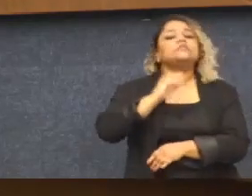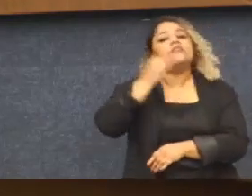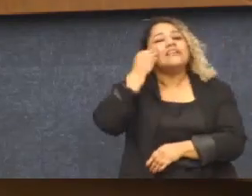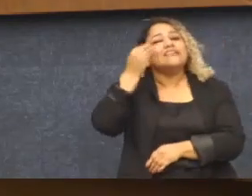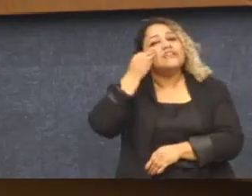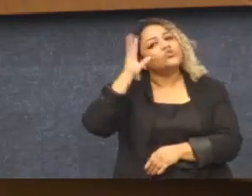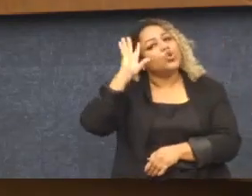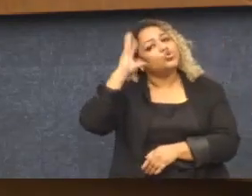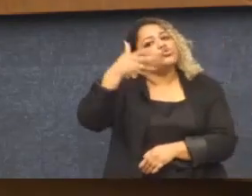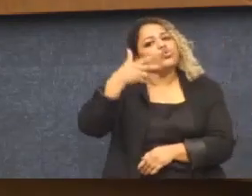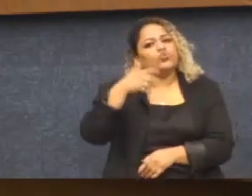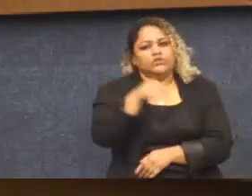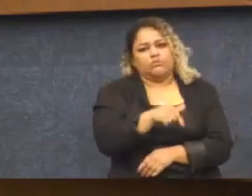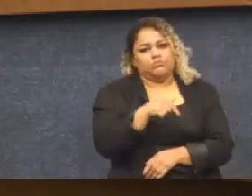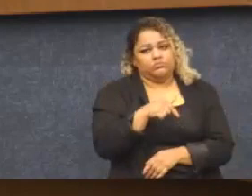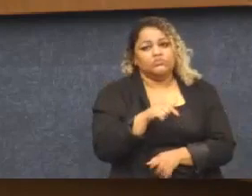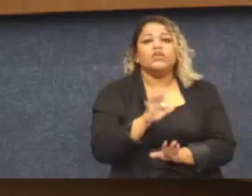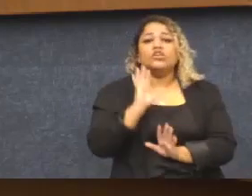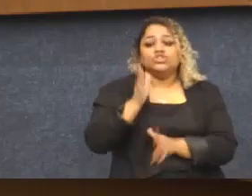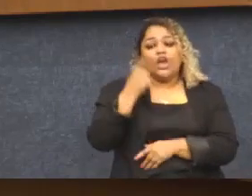situação. E